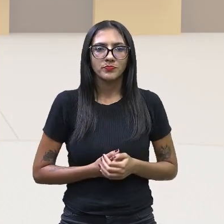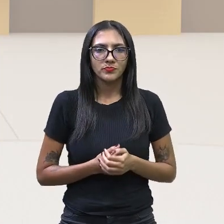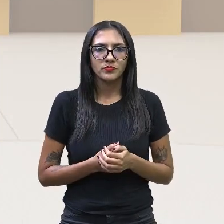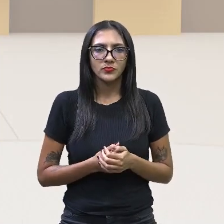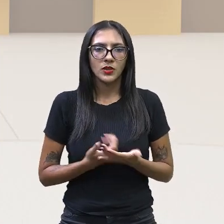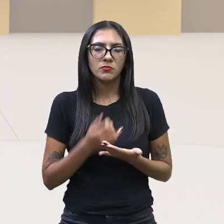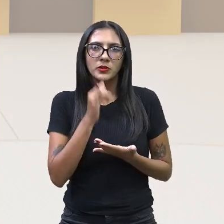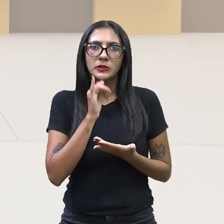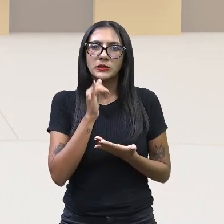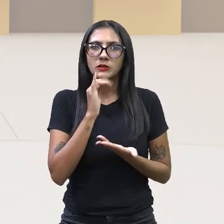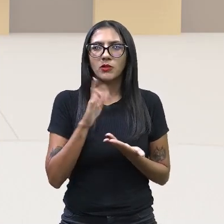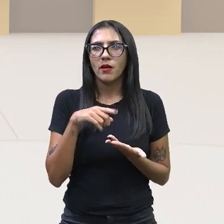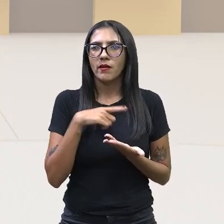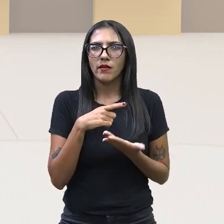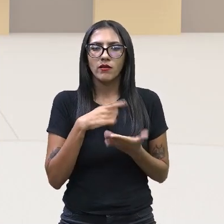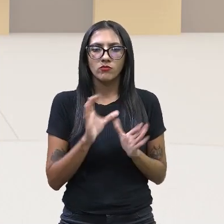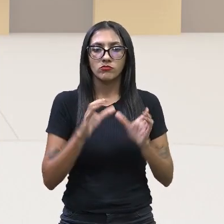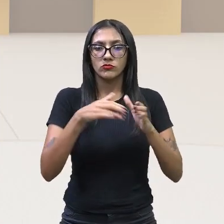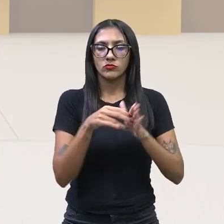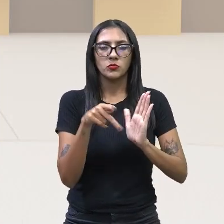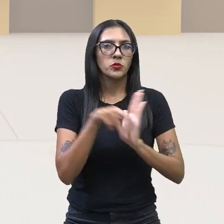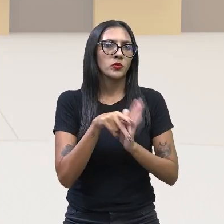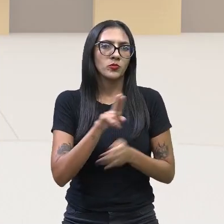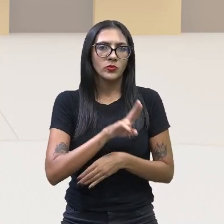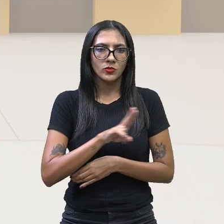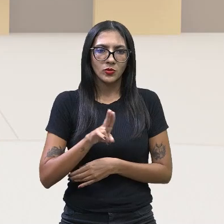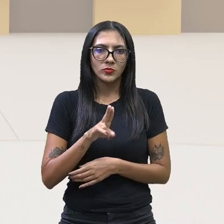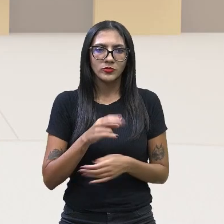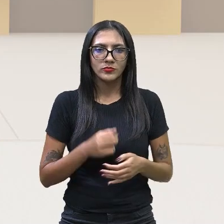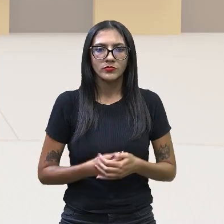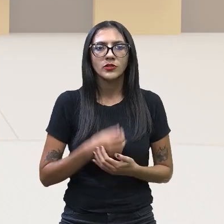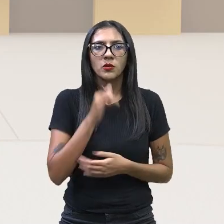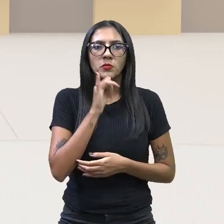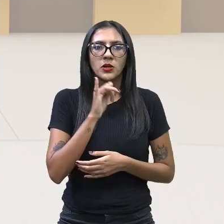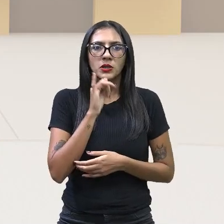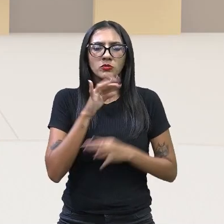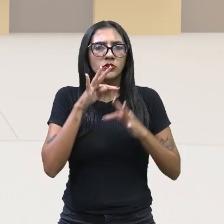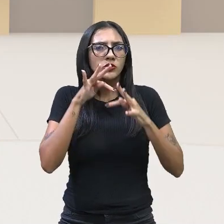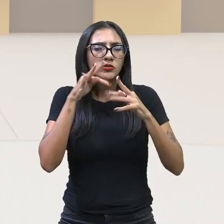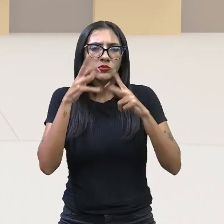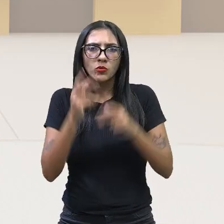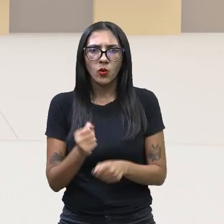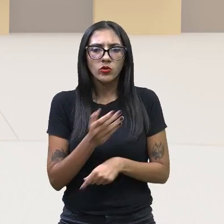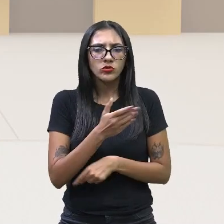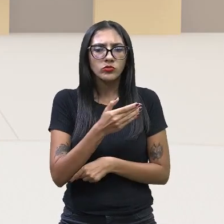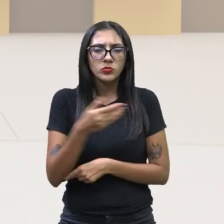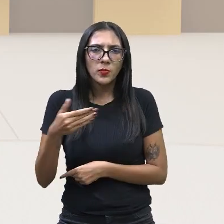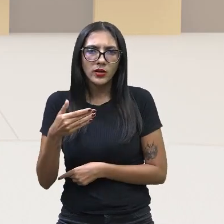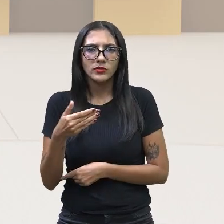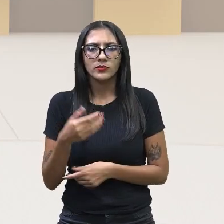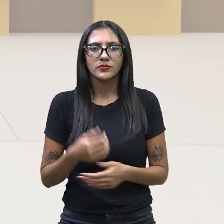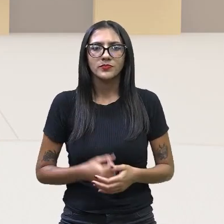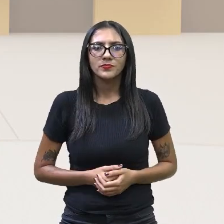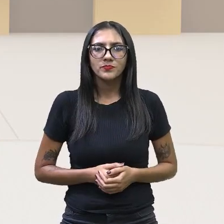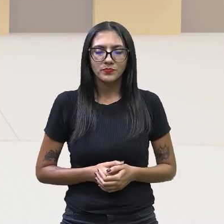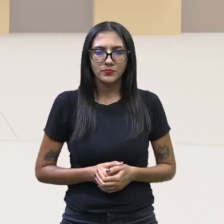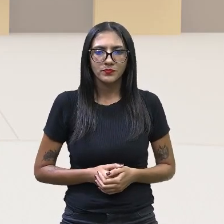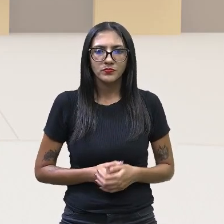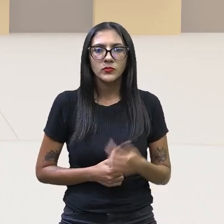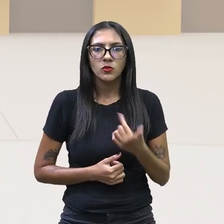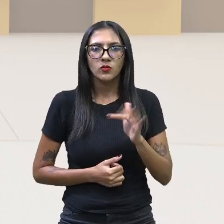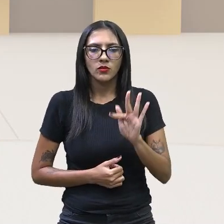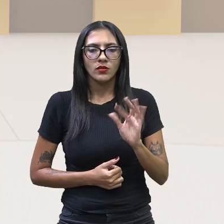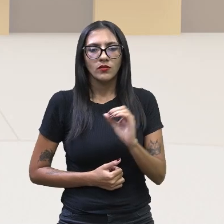pra gente. Como se fosse coletivo. Aí eu elaboro aí todos os peixes de várias espécies, tá certo? Outro exemplo,